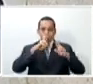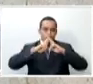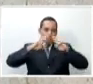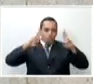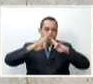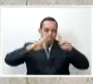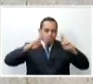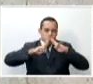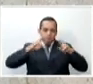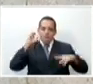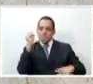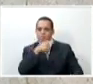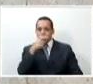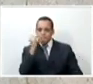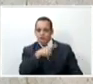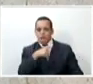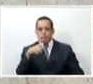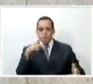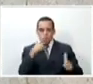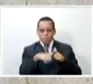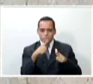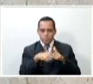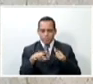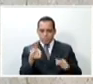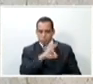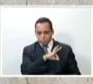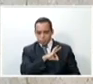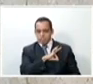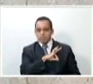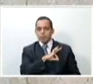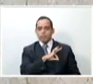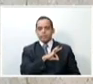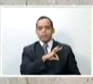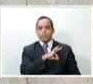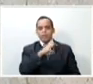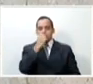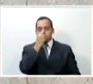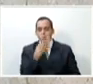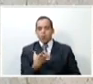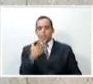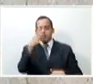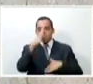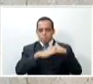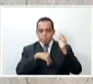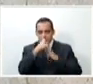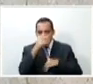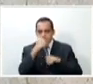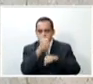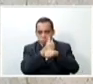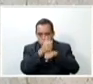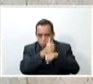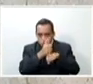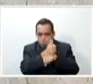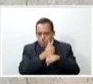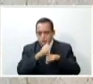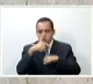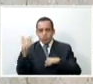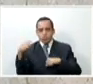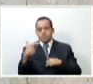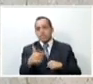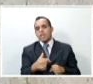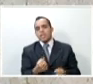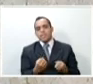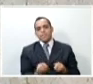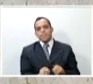critica as coisas erradas da polícia, infelizmente, a honestidade e as boas práticas, enquanto obrigações de todos nós, não rendem notícias. Ou